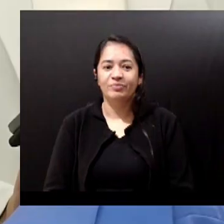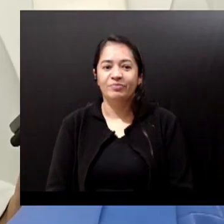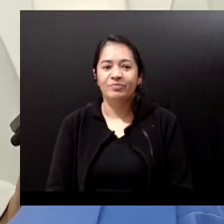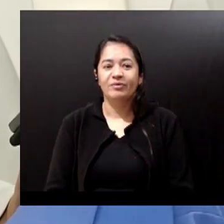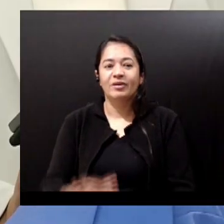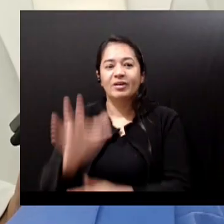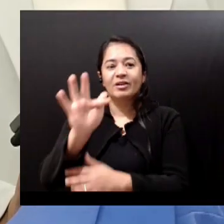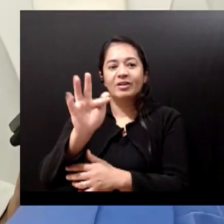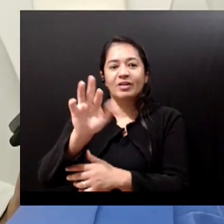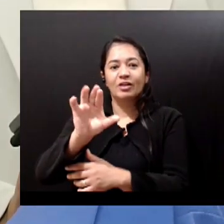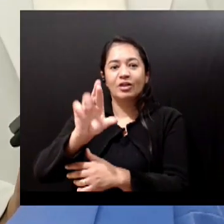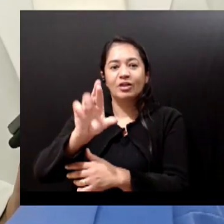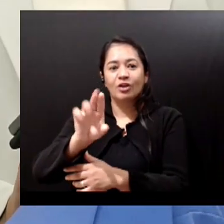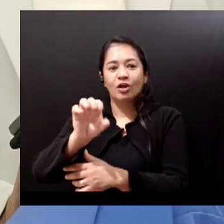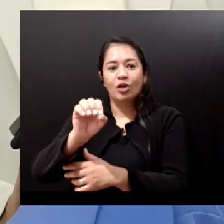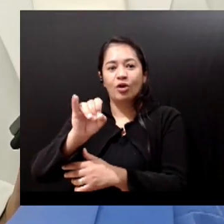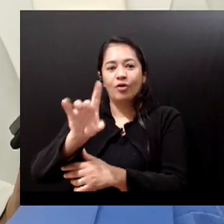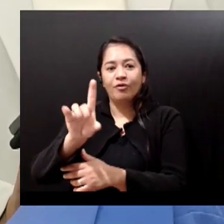diz repetir,